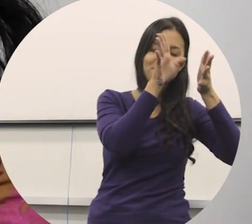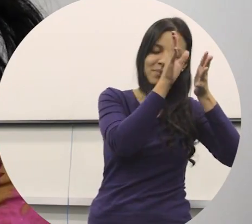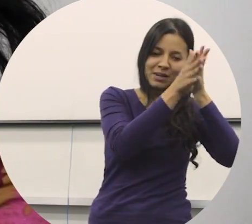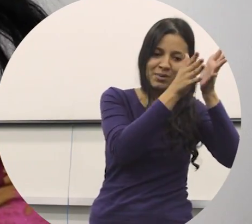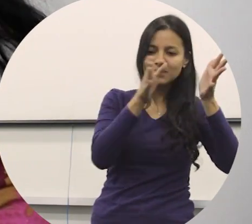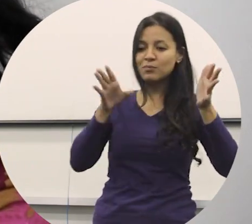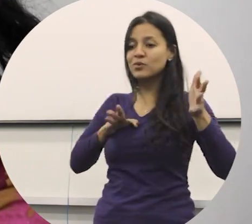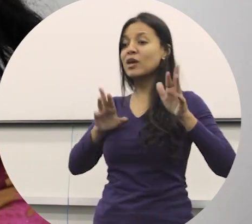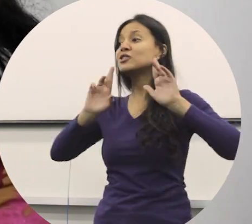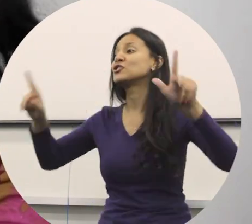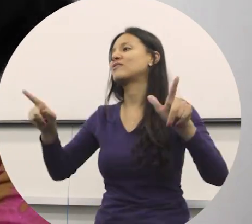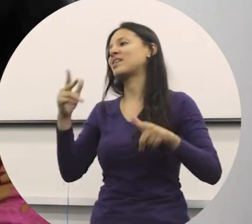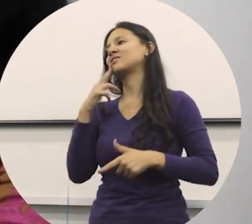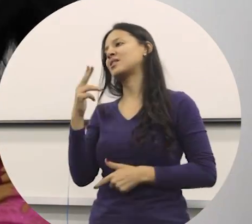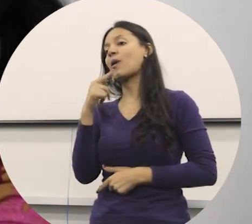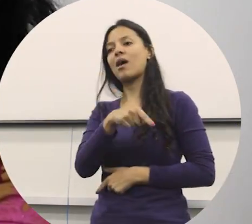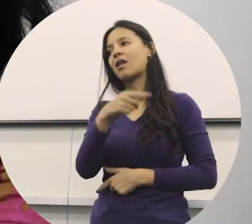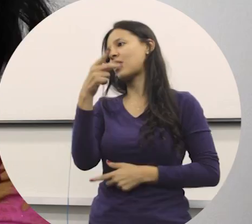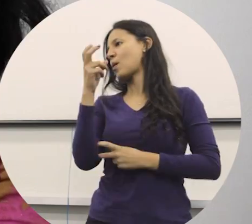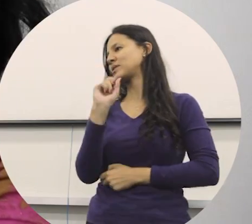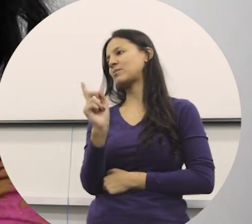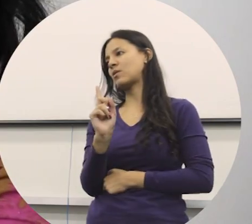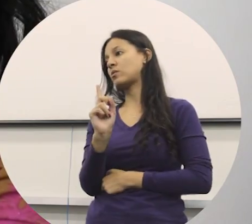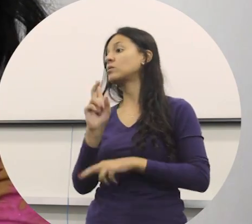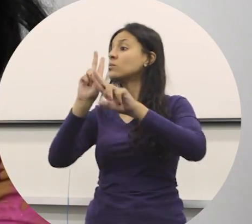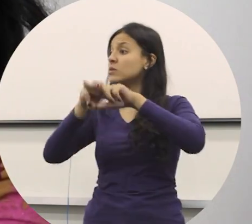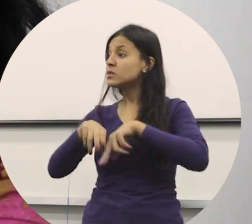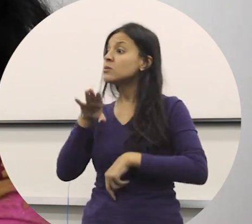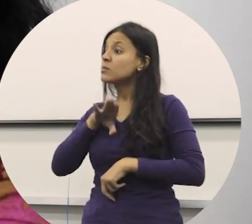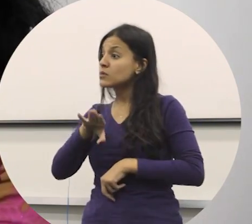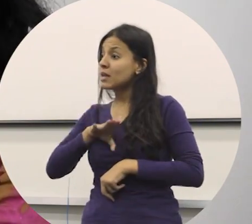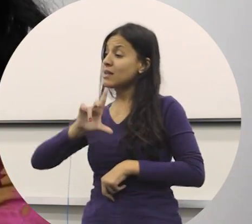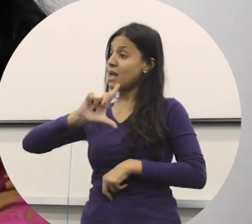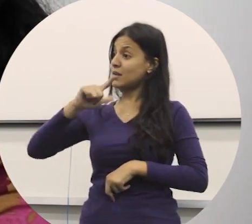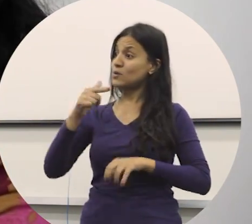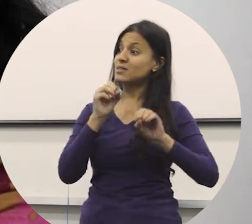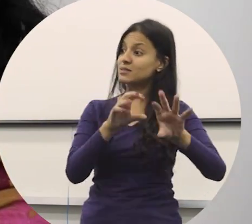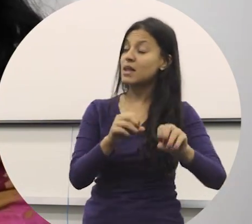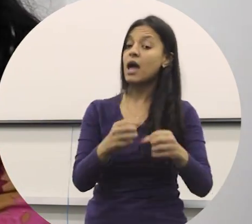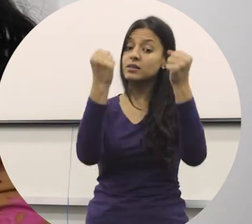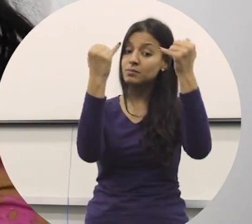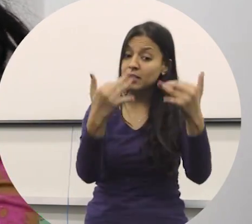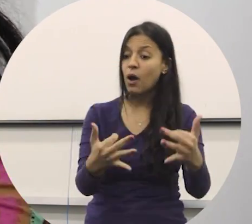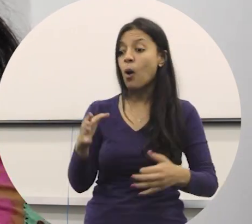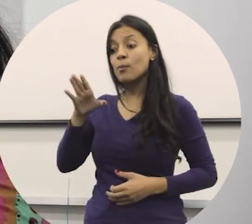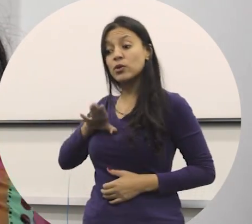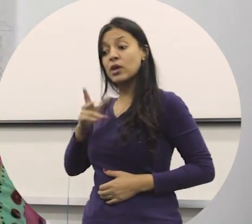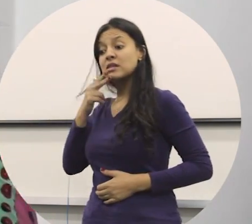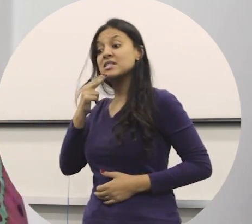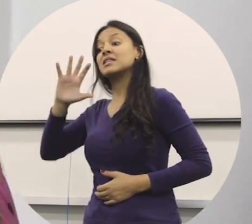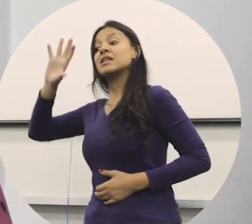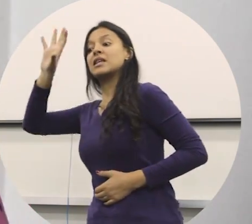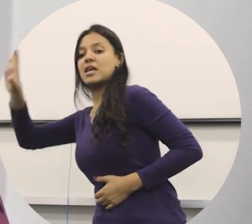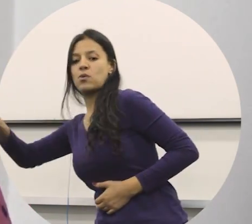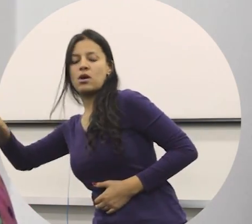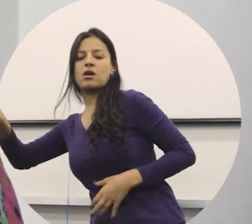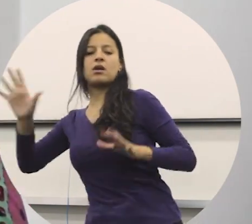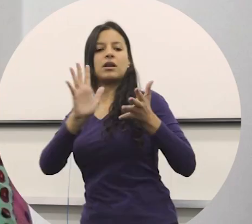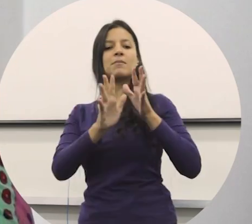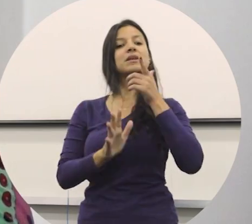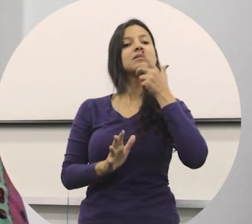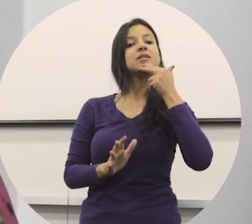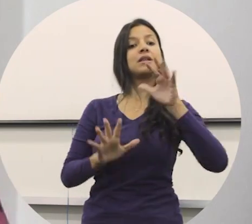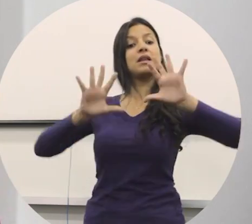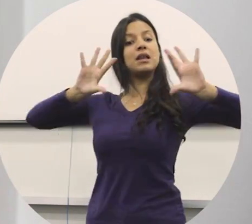Libras, a gente tem que deixar muito claro que são duas línguas diferentes. Ainda a gente vê, quando a gente faz a aproximação